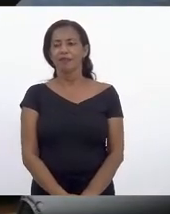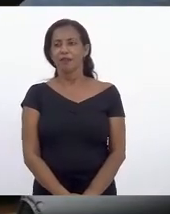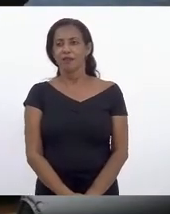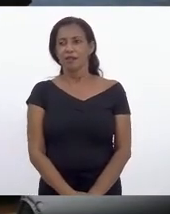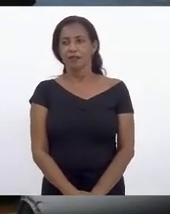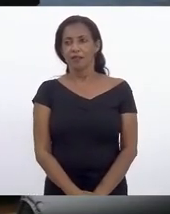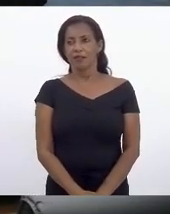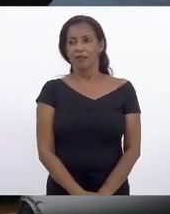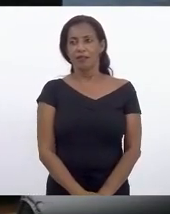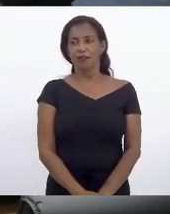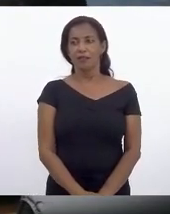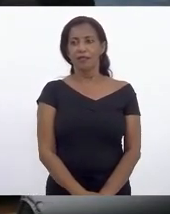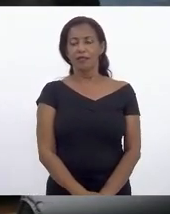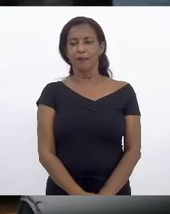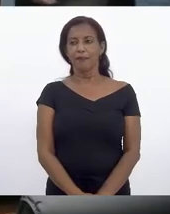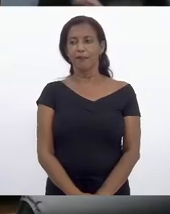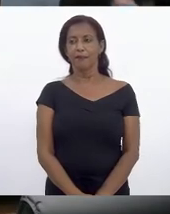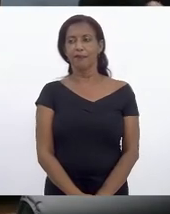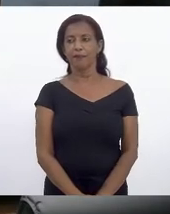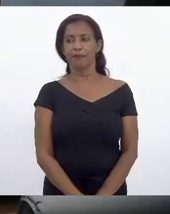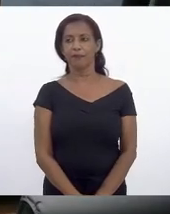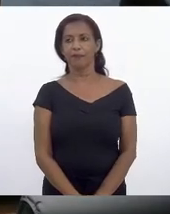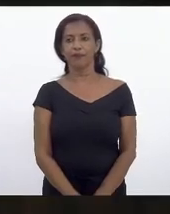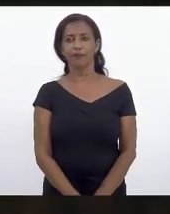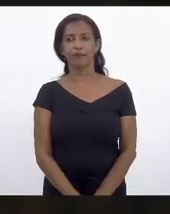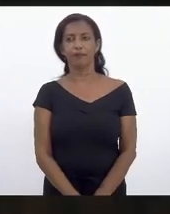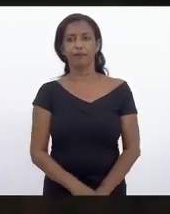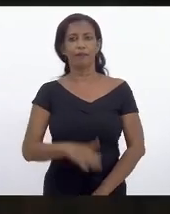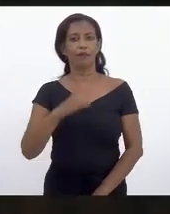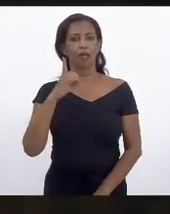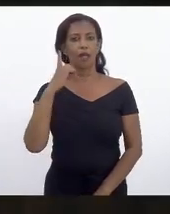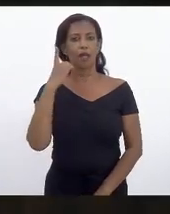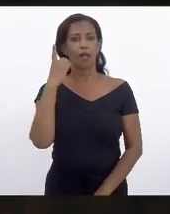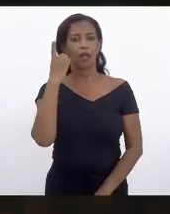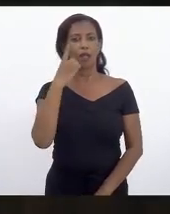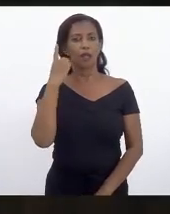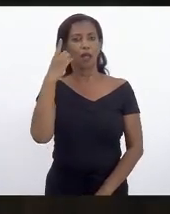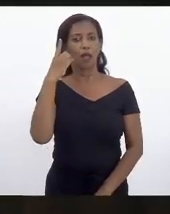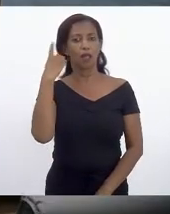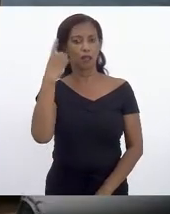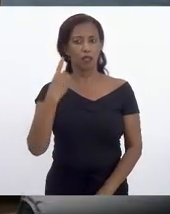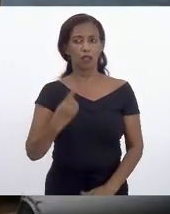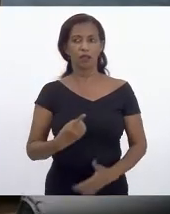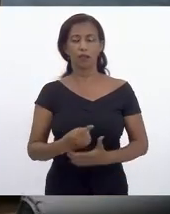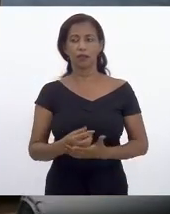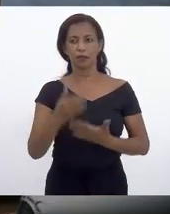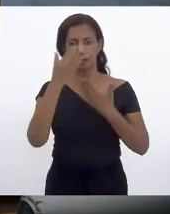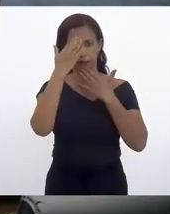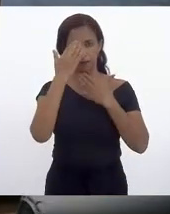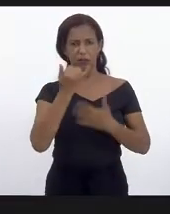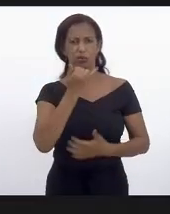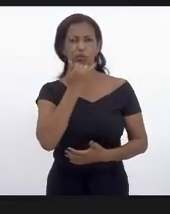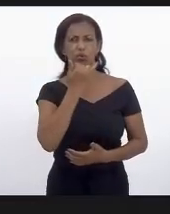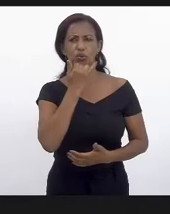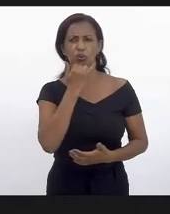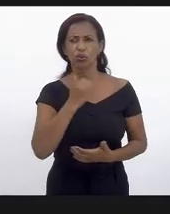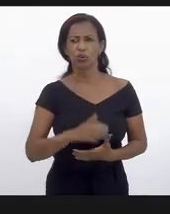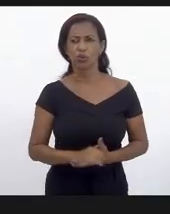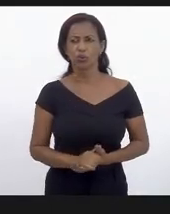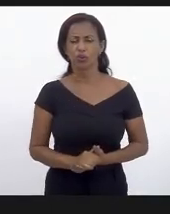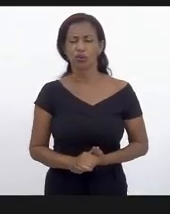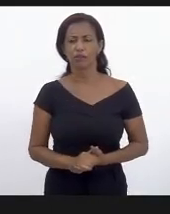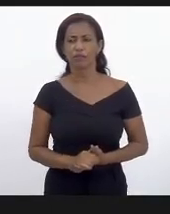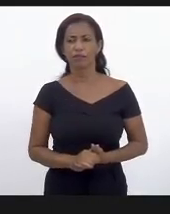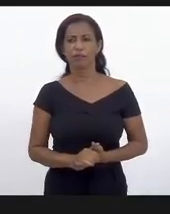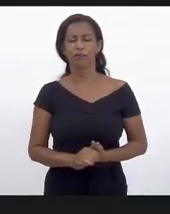Questão de ordem, presidenta Marta Rocha. Deputada Dani Monteiro. Deputada Dani Monteiro. Muito obrigada. Peço que desculpas que anteriormente havia